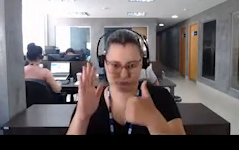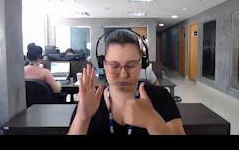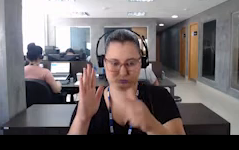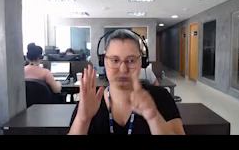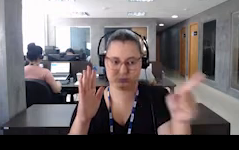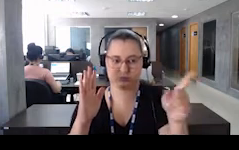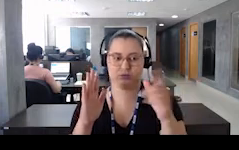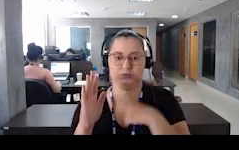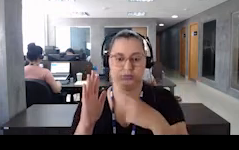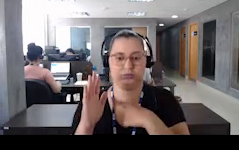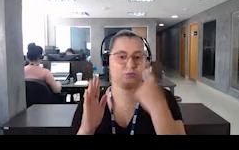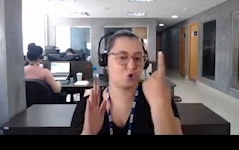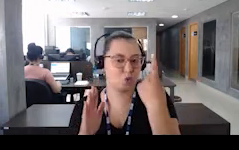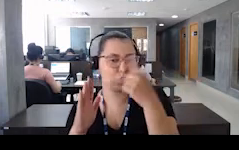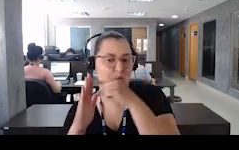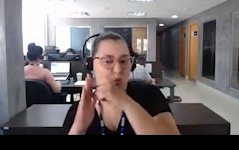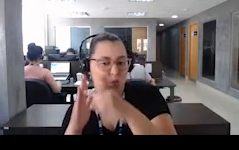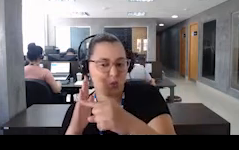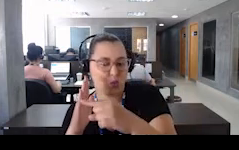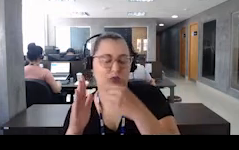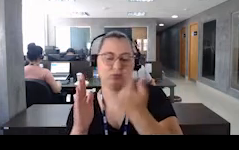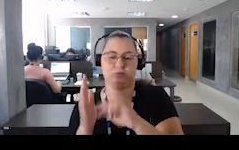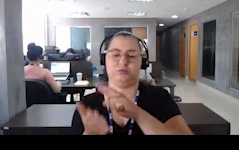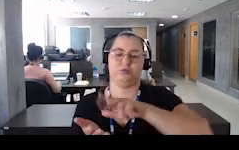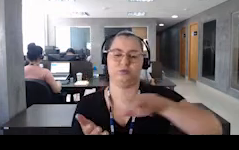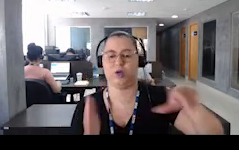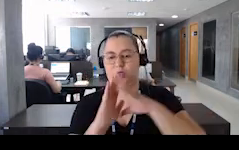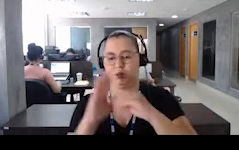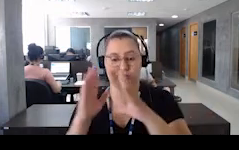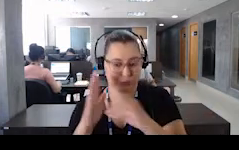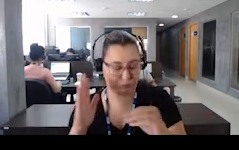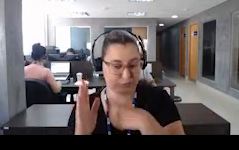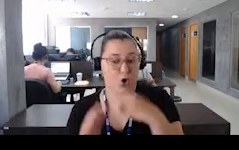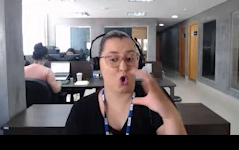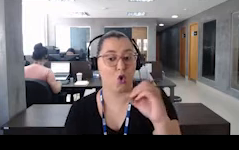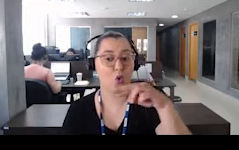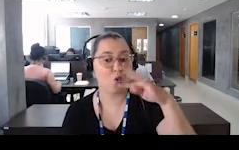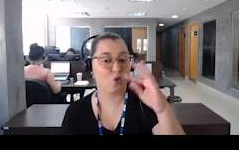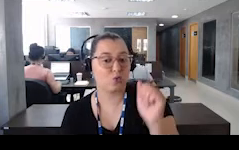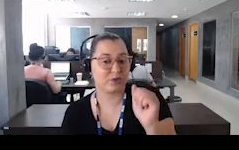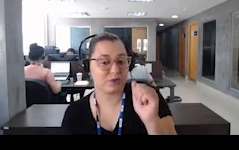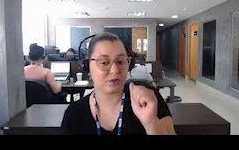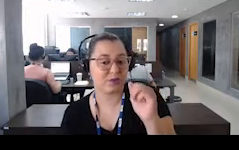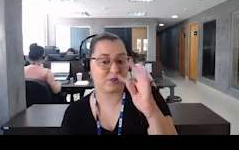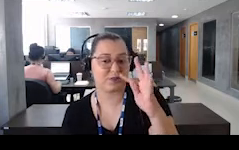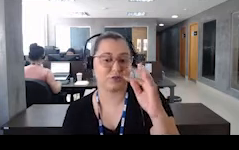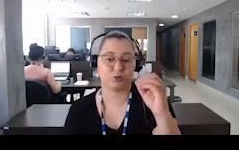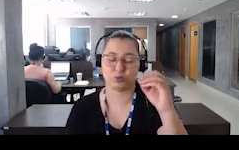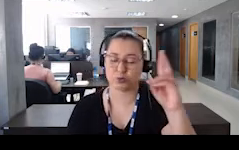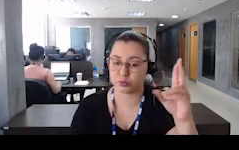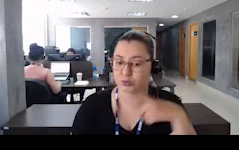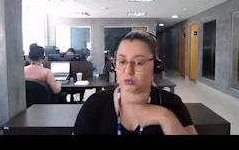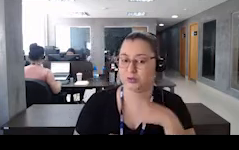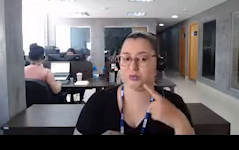certo? Então, aqui a gente tem só um interruptor, por exemplo, né? Tem vários modelinhos aí. Então, o contactor ele funciona como um interruptor.